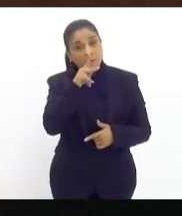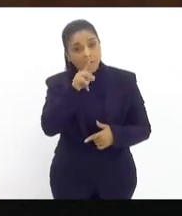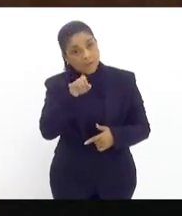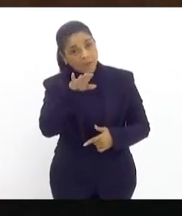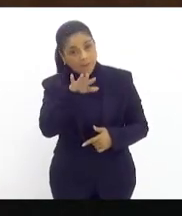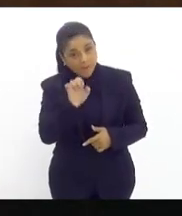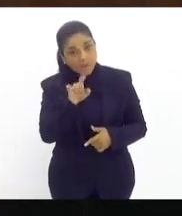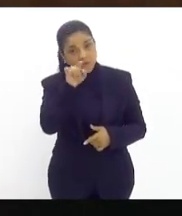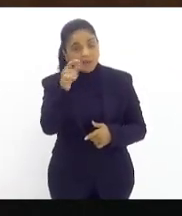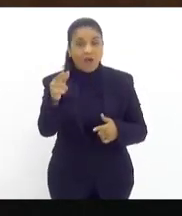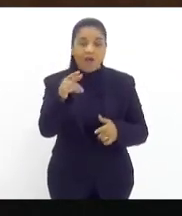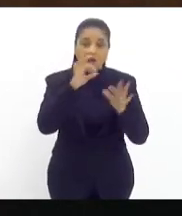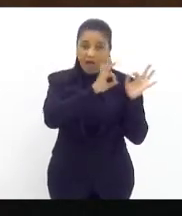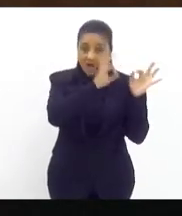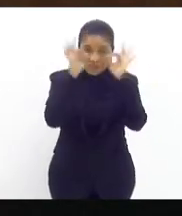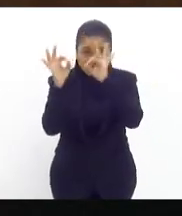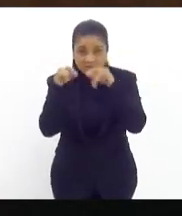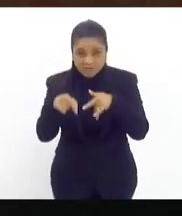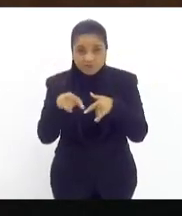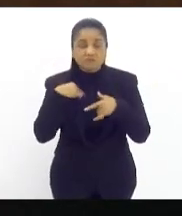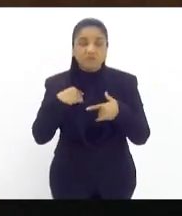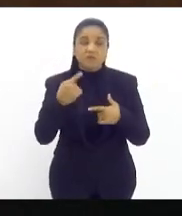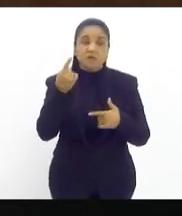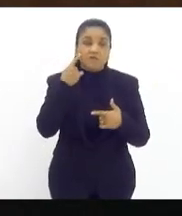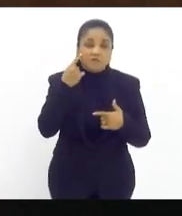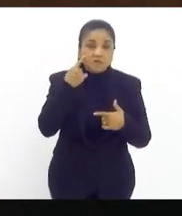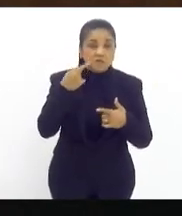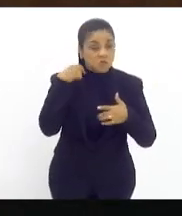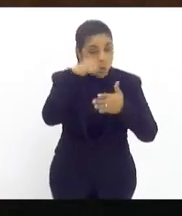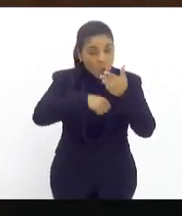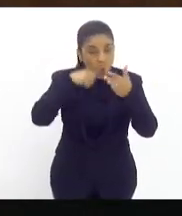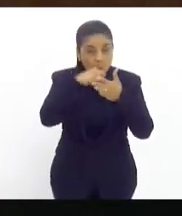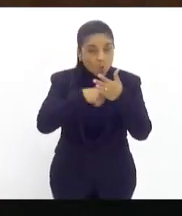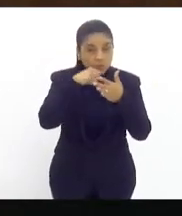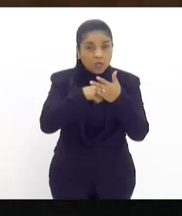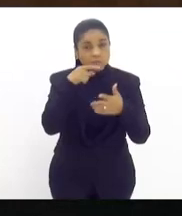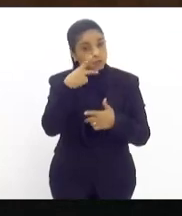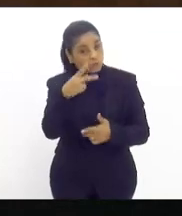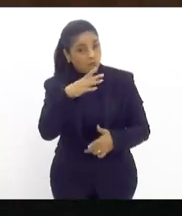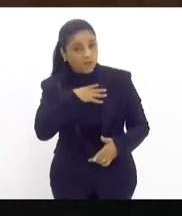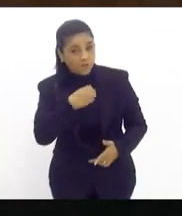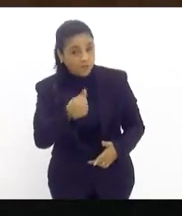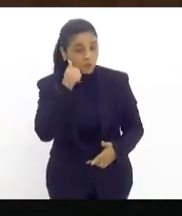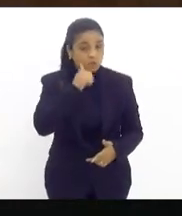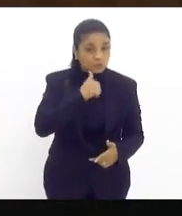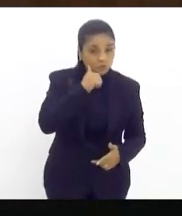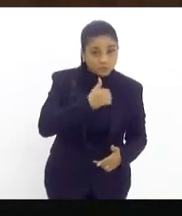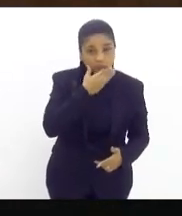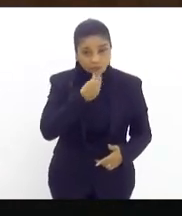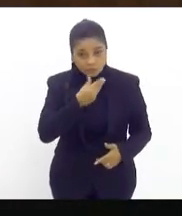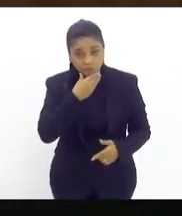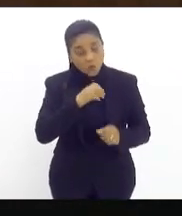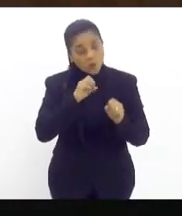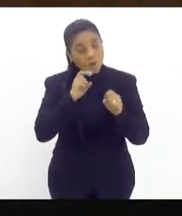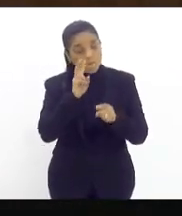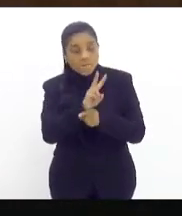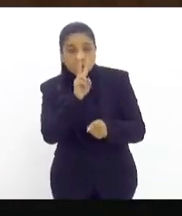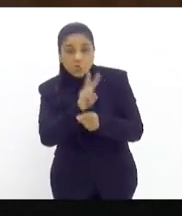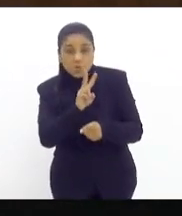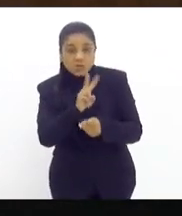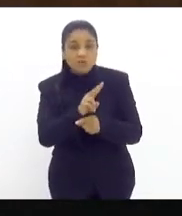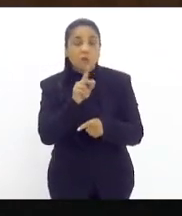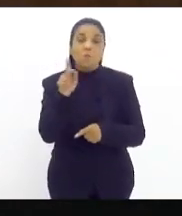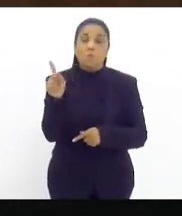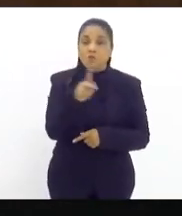mamãe que está nos assistindo e está vendo que nós estamos lutando para que o seu filho a sua filha tenha proteção você